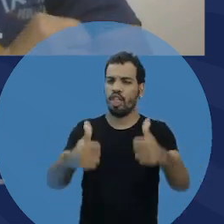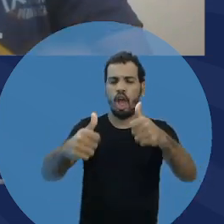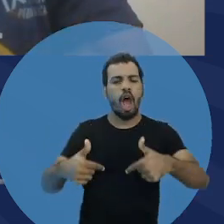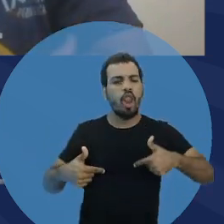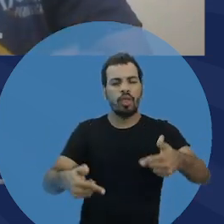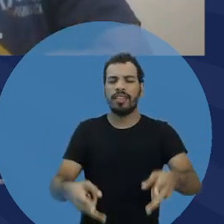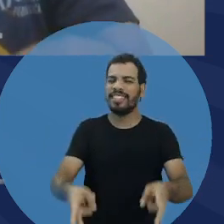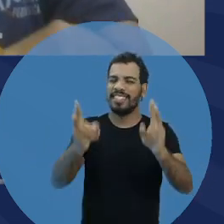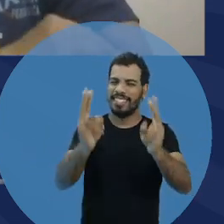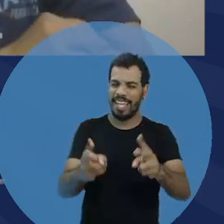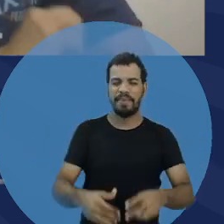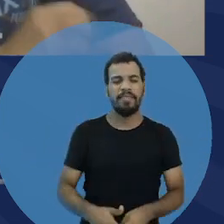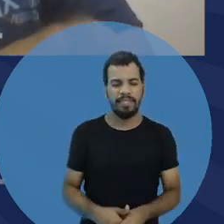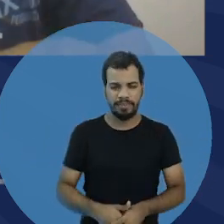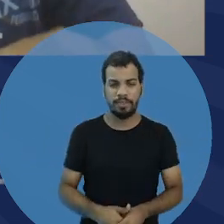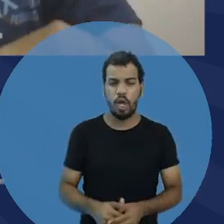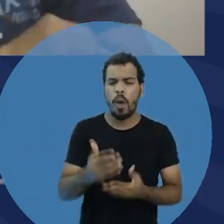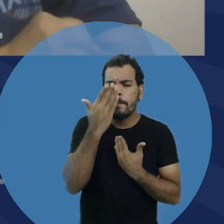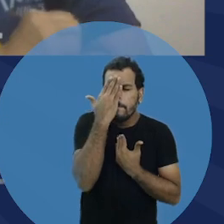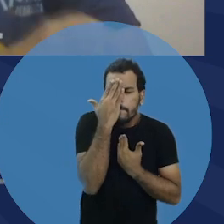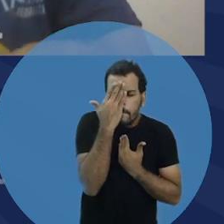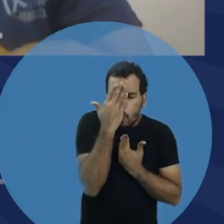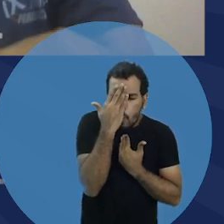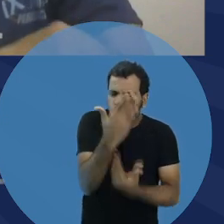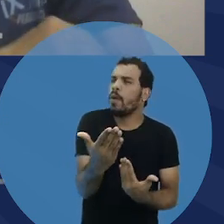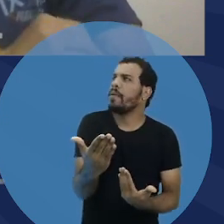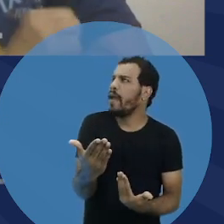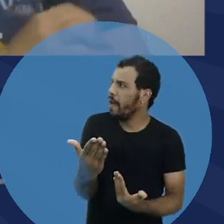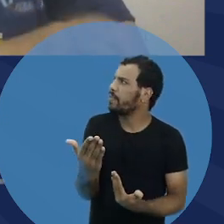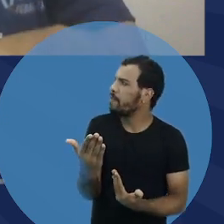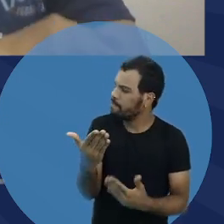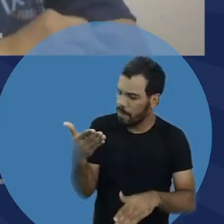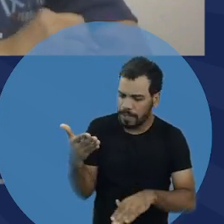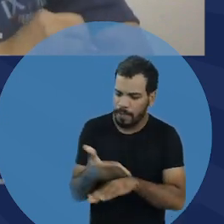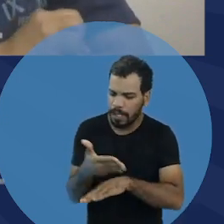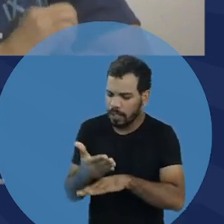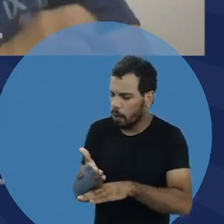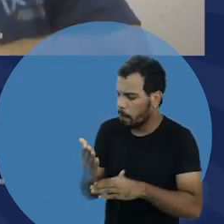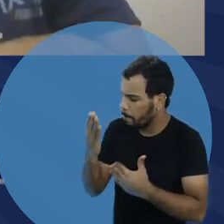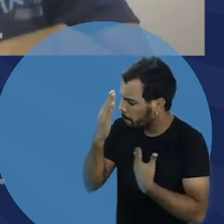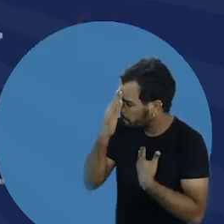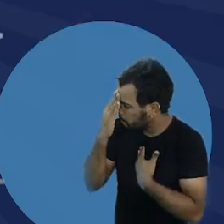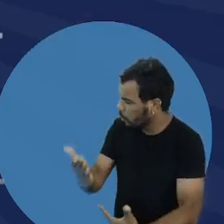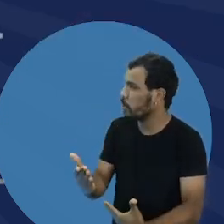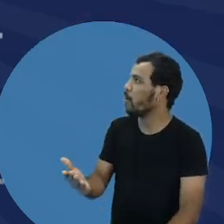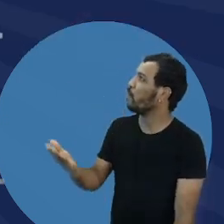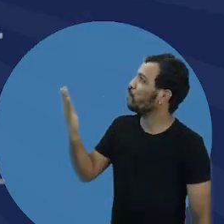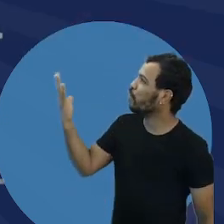Muito obrigada pela participação. Você é show.